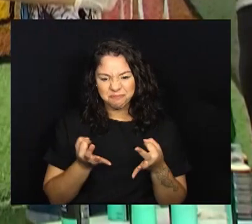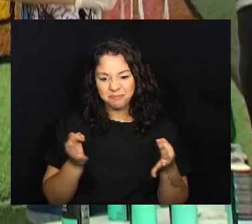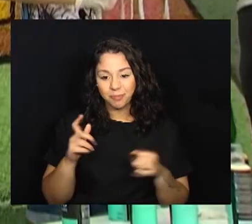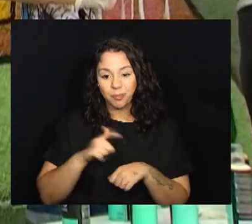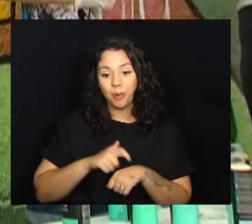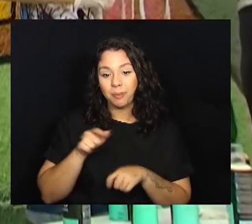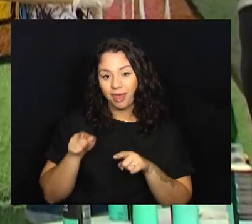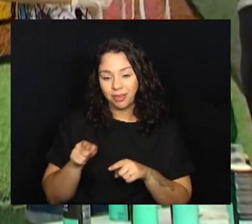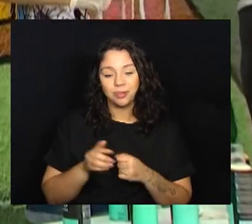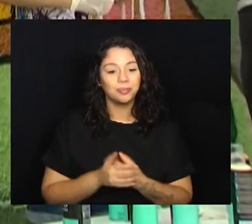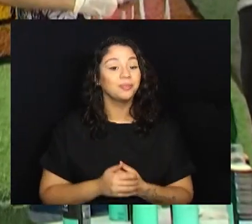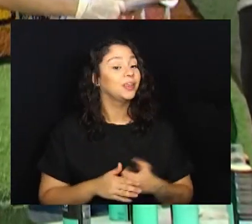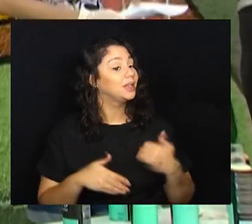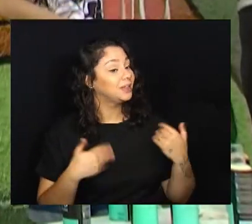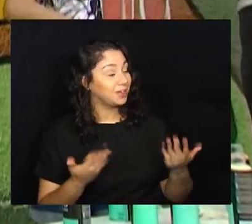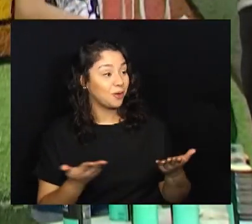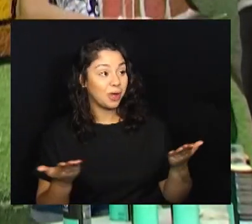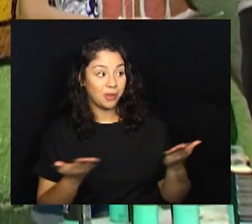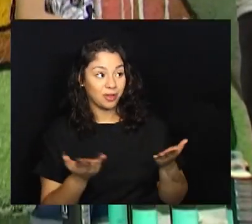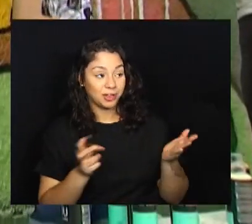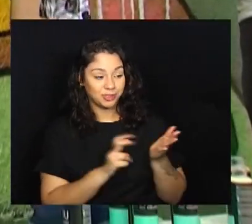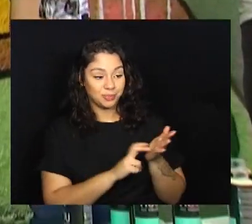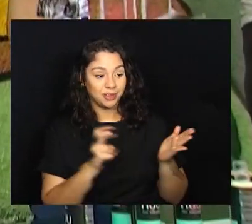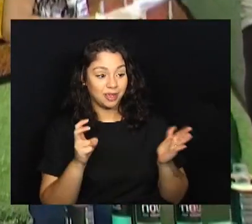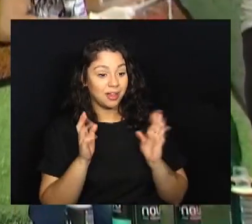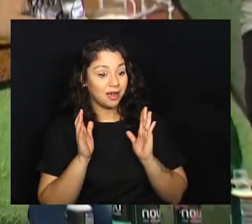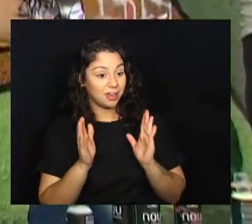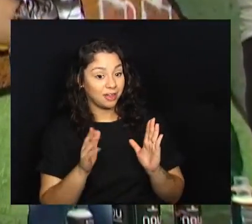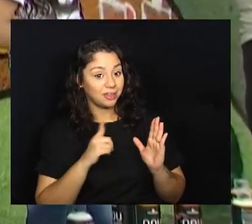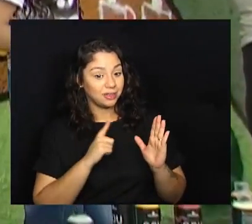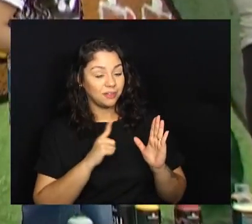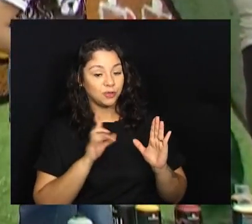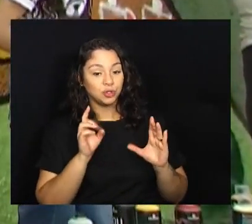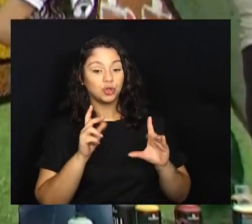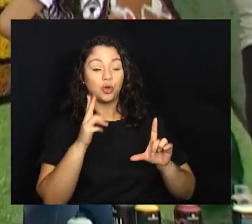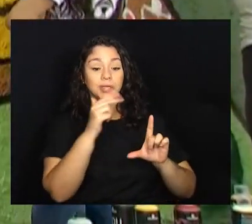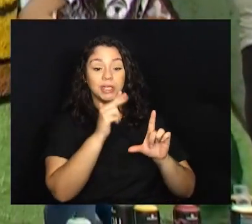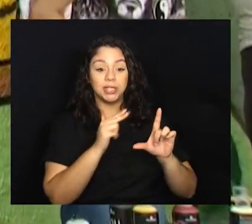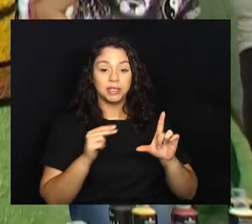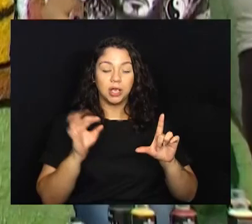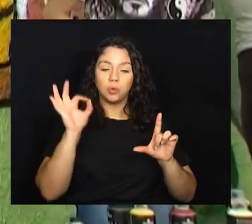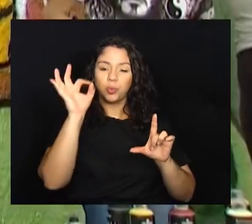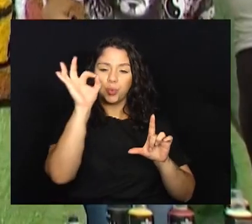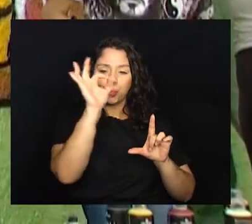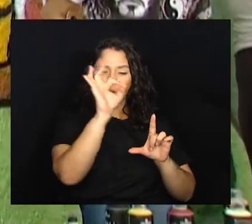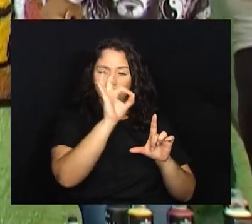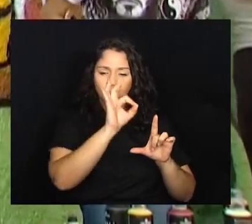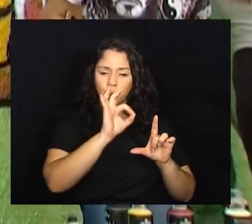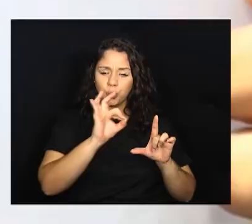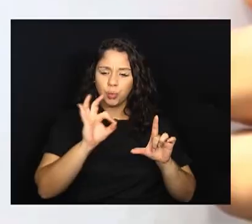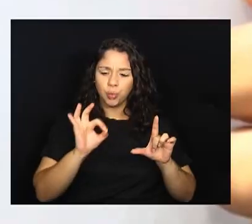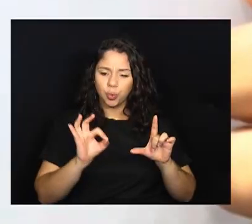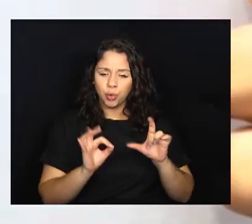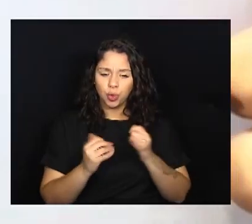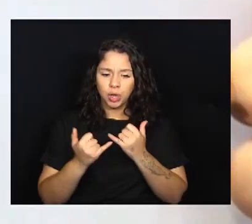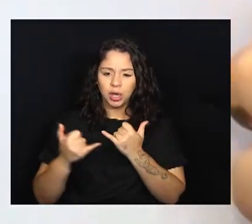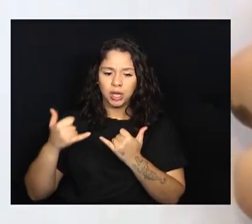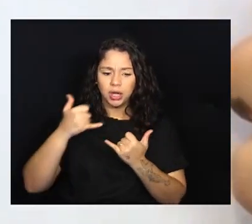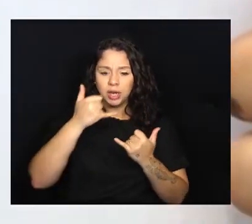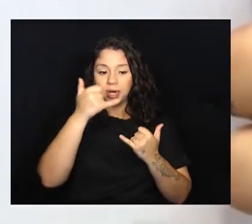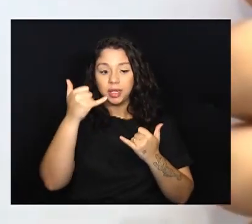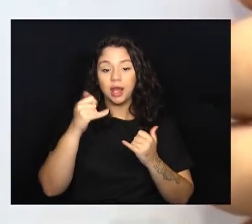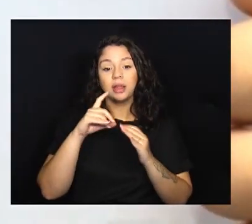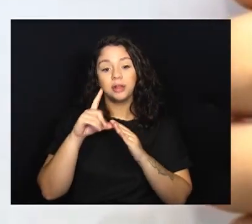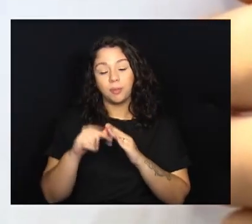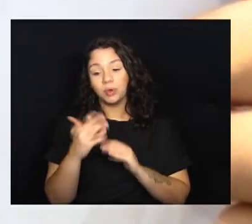momento. Então agora de manhã vocês fizeram um esboço, né, e alguns desenhos. O pessoal vai sair para almoçar e